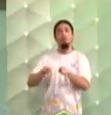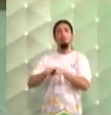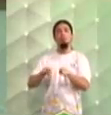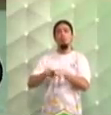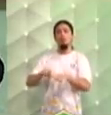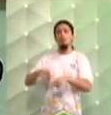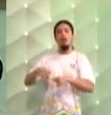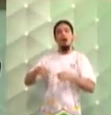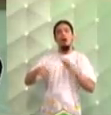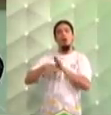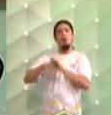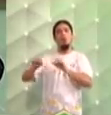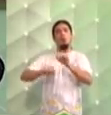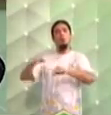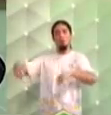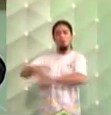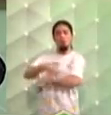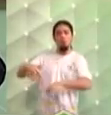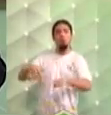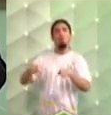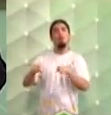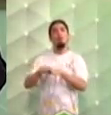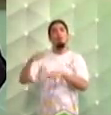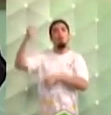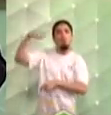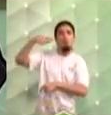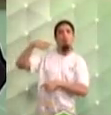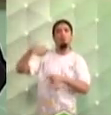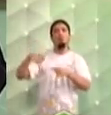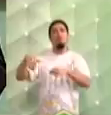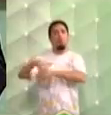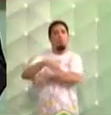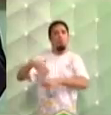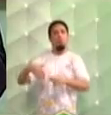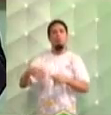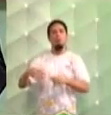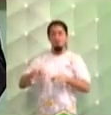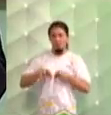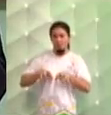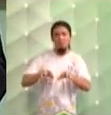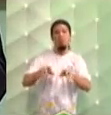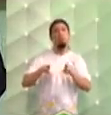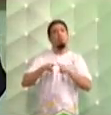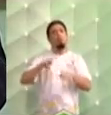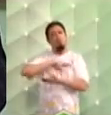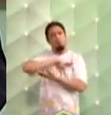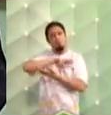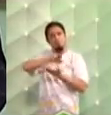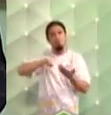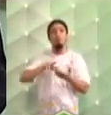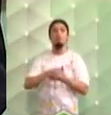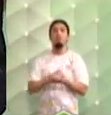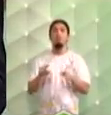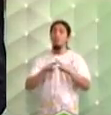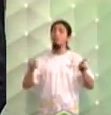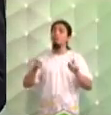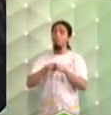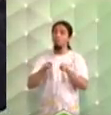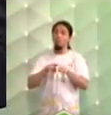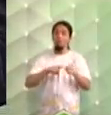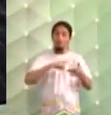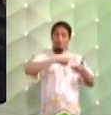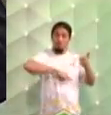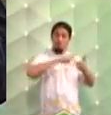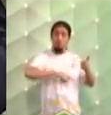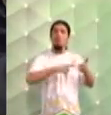asfaltadas e tal. E outra coisa, você, servidor público, tem que ter a consciência de que é de lá, da nota fiscal, que vem o pagamento do seu salário. Exatamente. Os